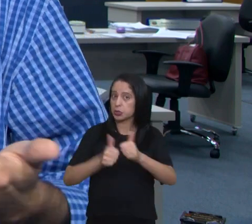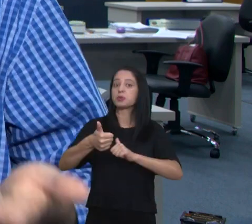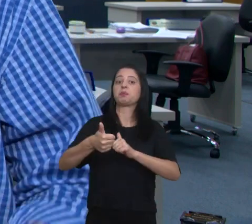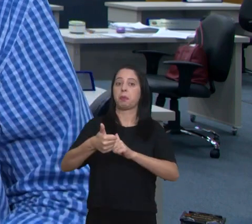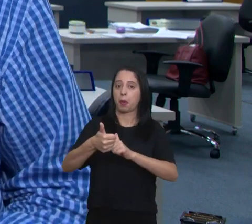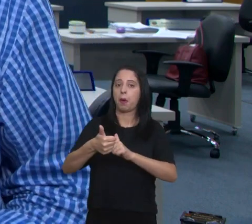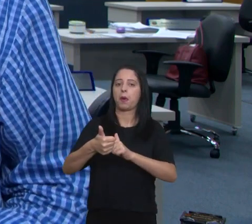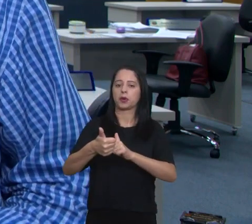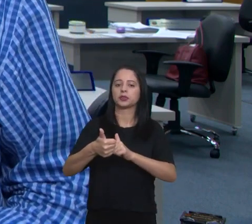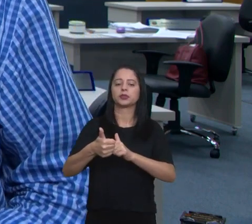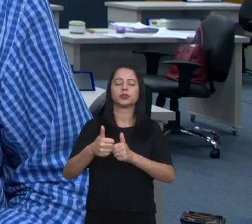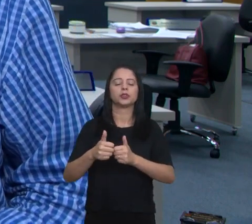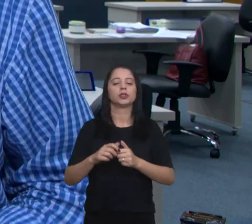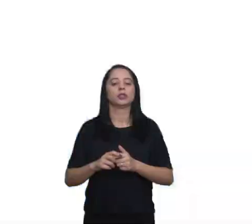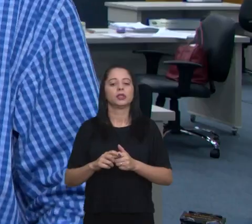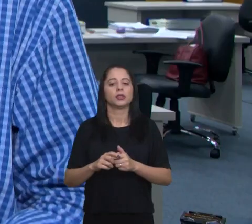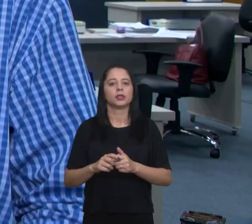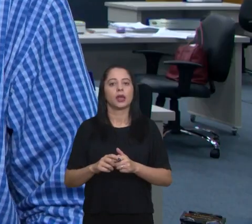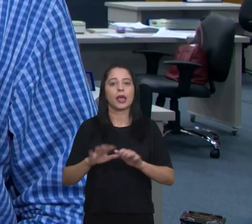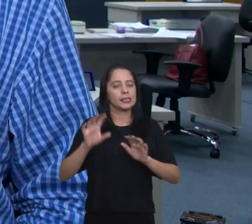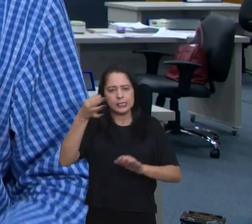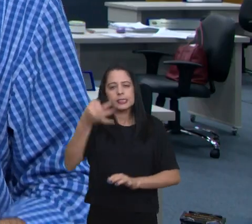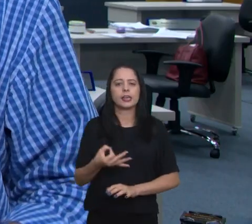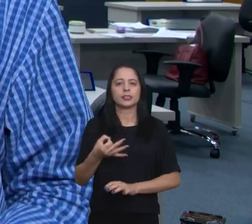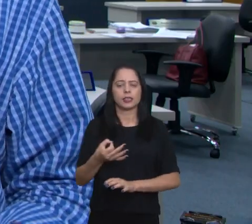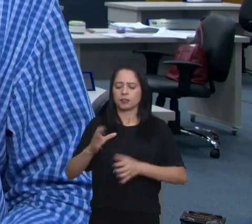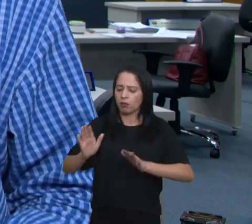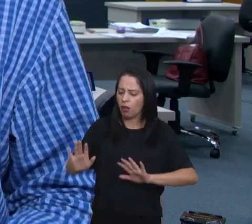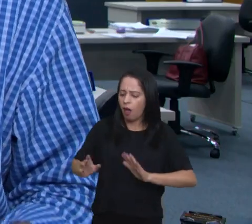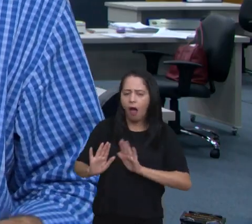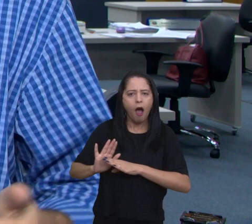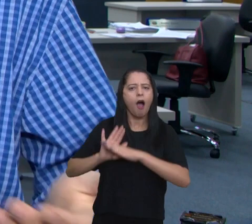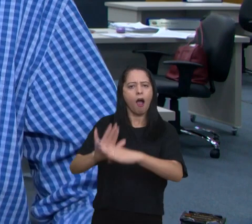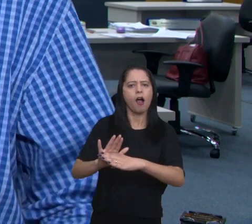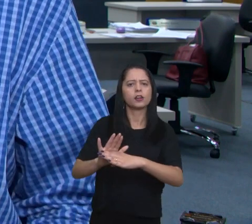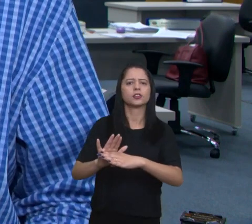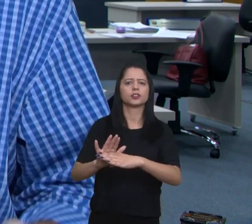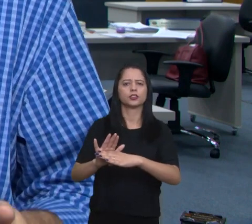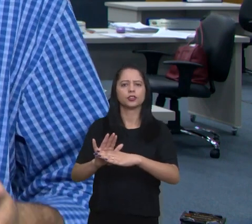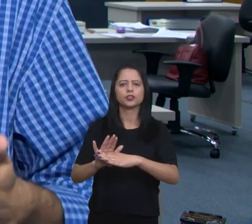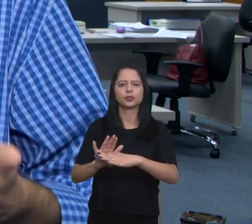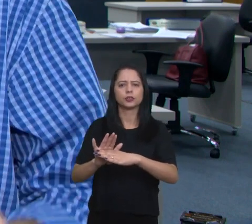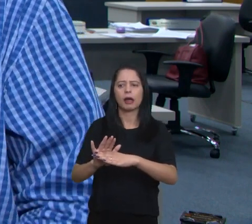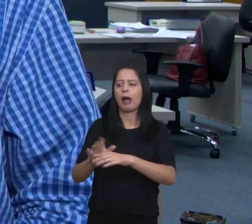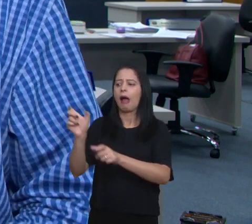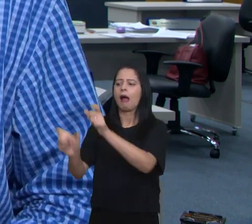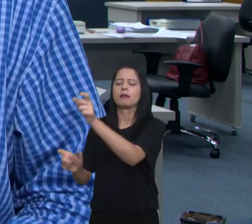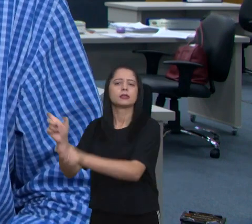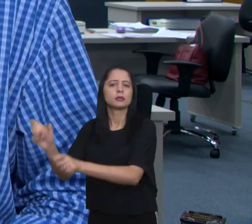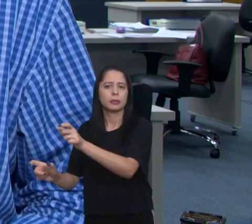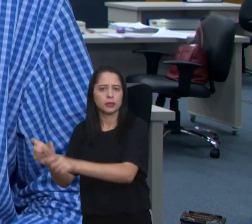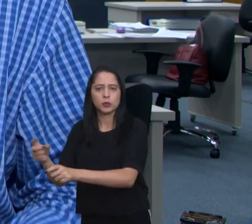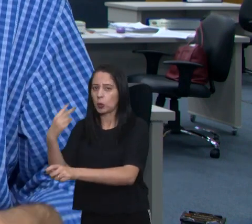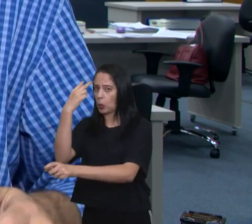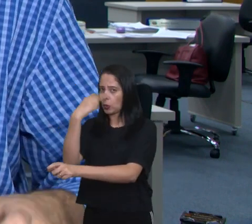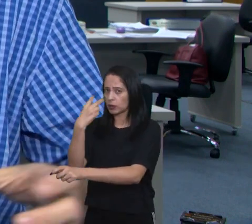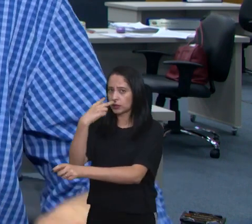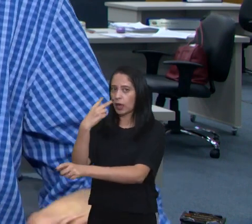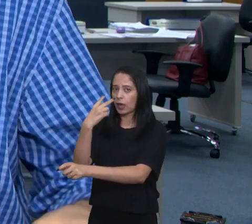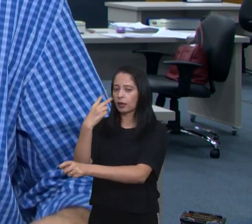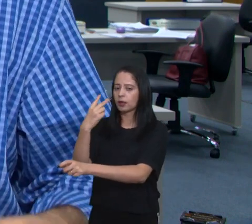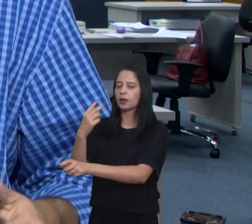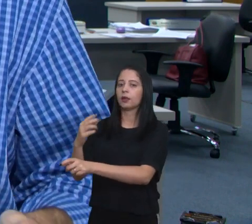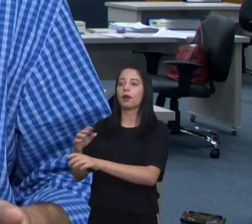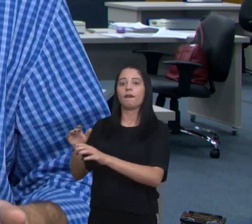o Paradesporto aqui em São José dos Campos. Com certeza, você ajudando entidades, pessoas com deficiência visual,